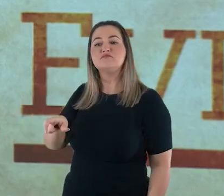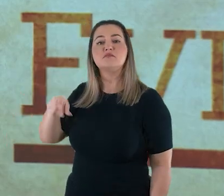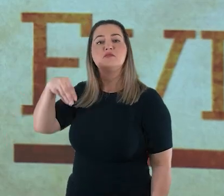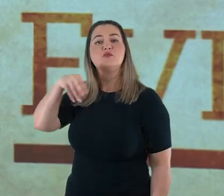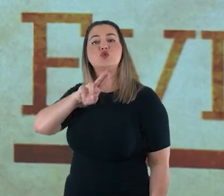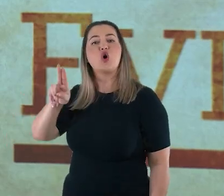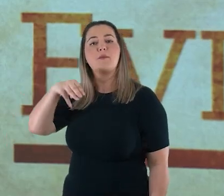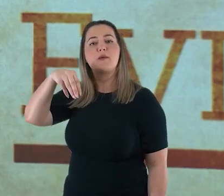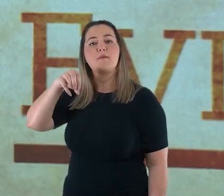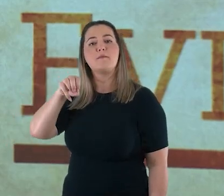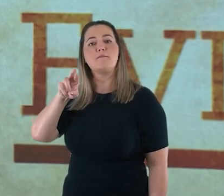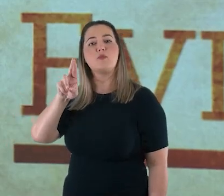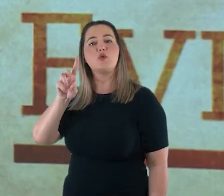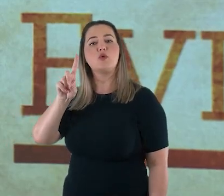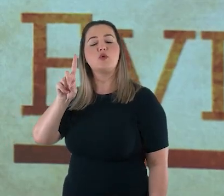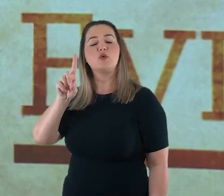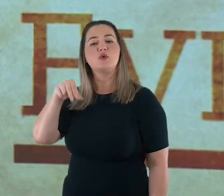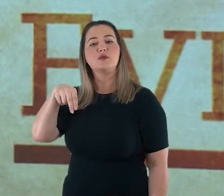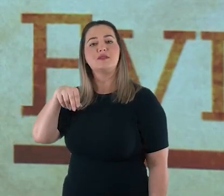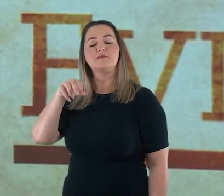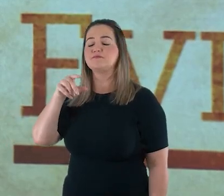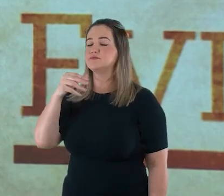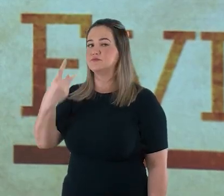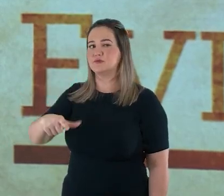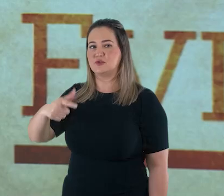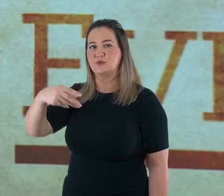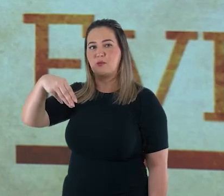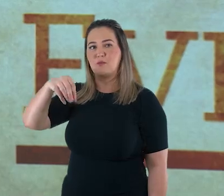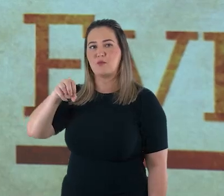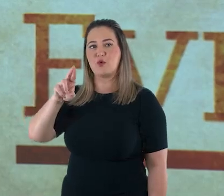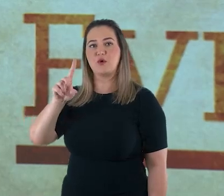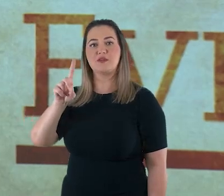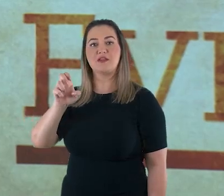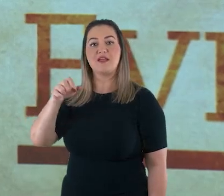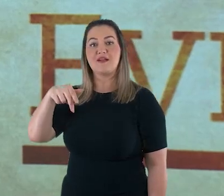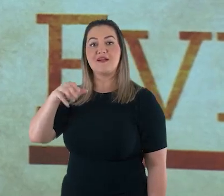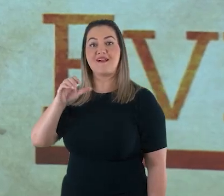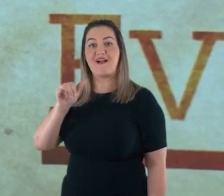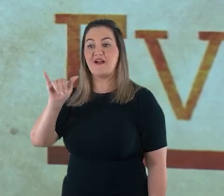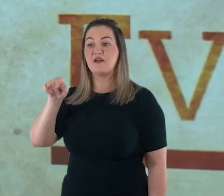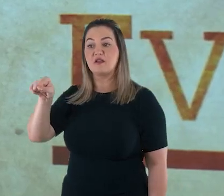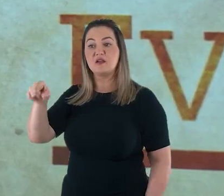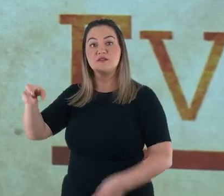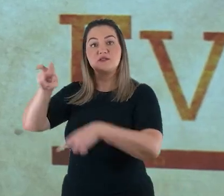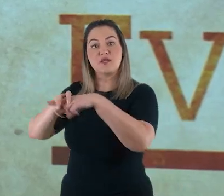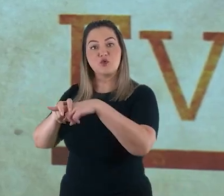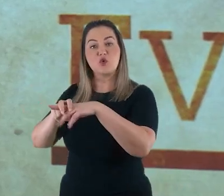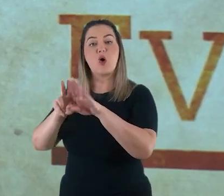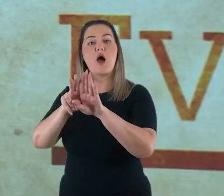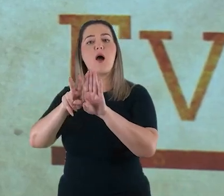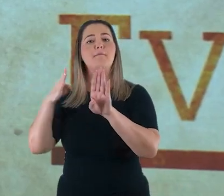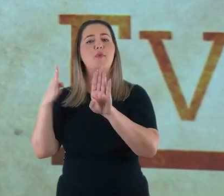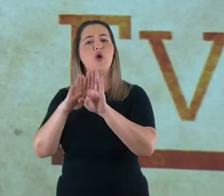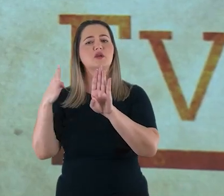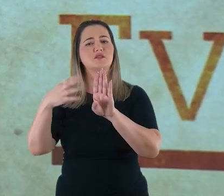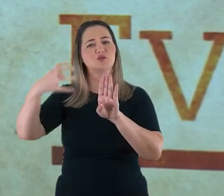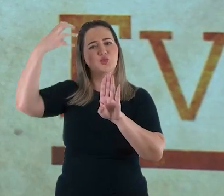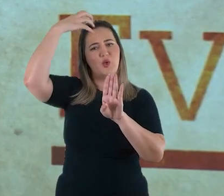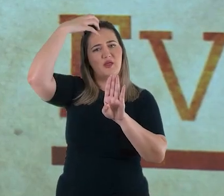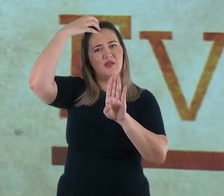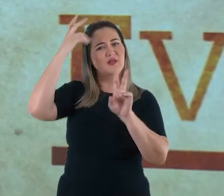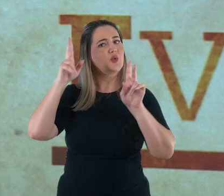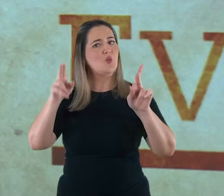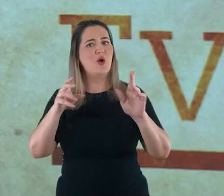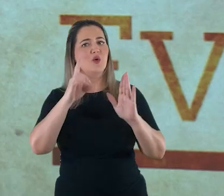Mordecai que assentou-se à porta do rei. É quase a mesma expressão que encontramos em Daniel